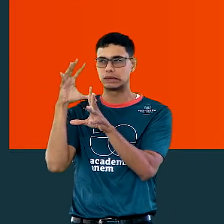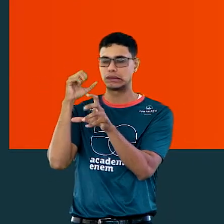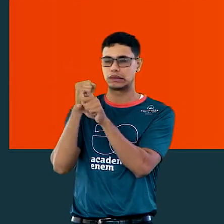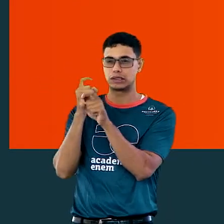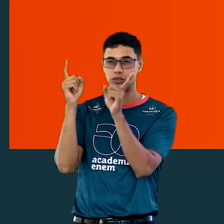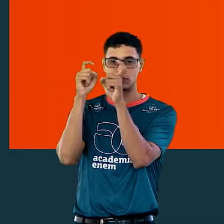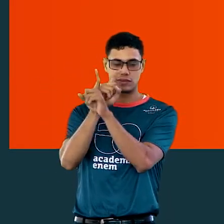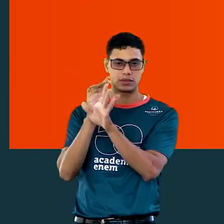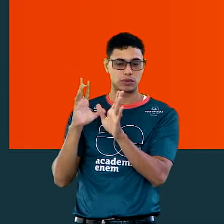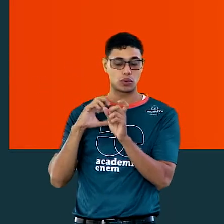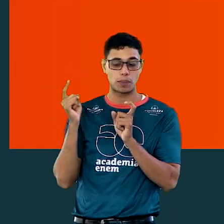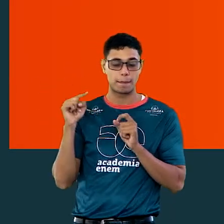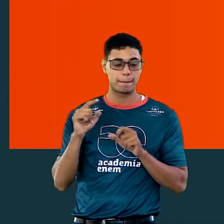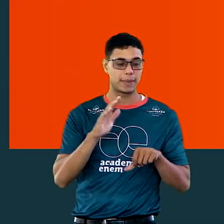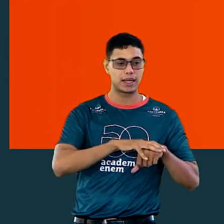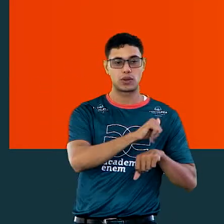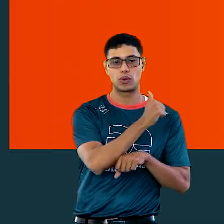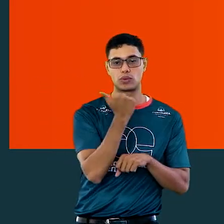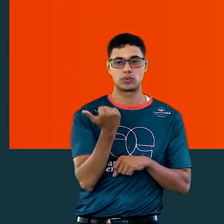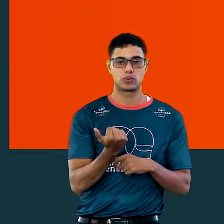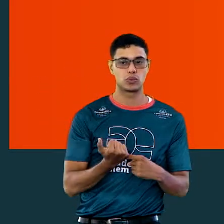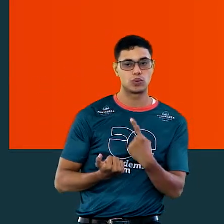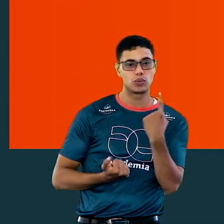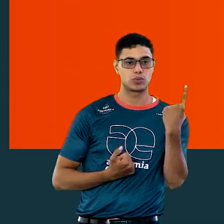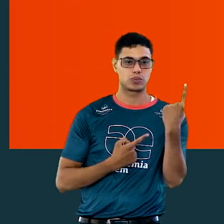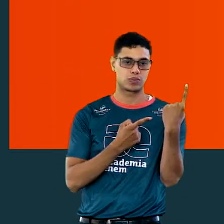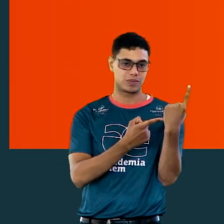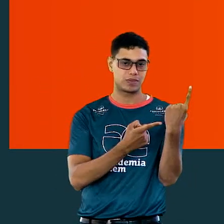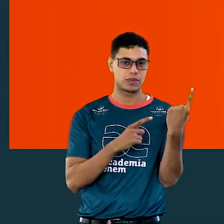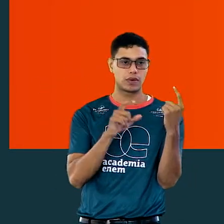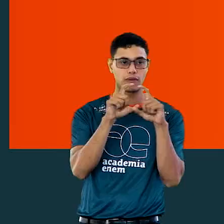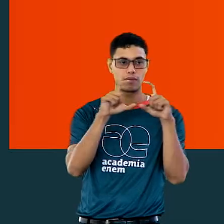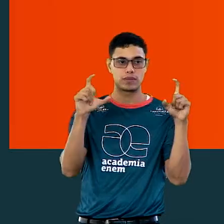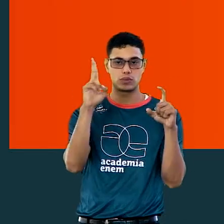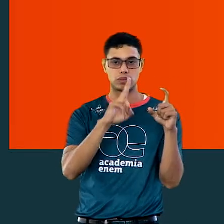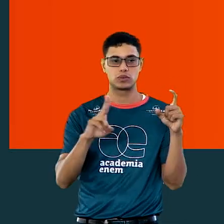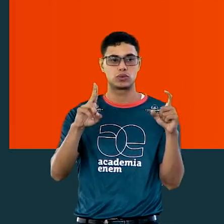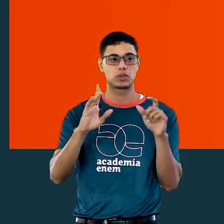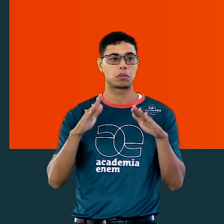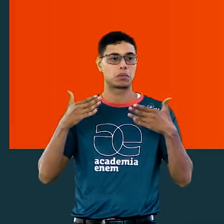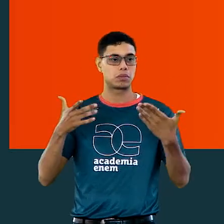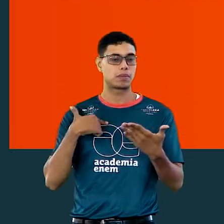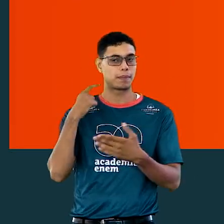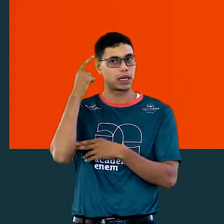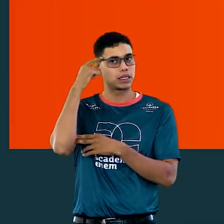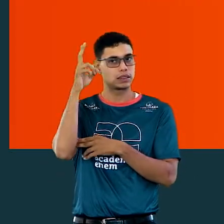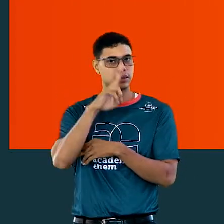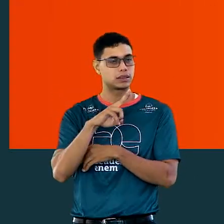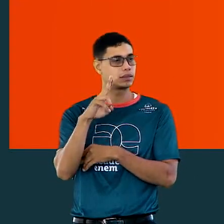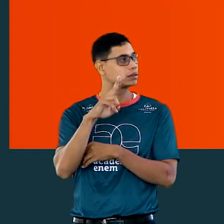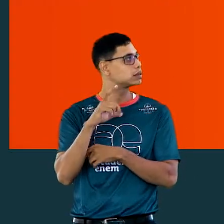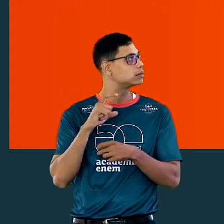vou? Então, quais são as 2 fórmulas que você poderia pensar em usar?